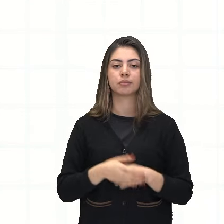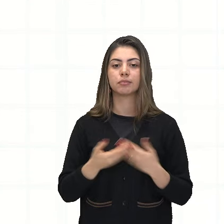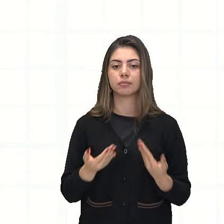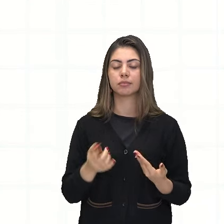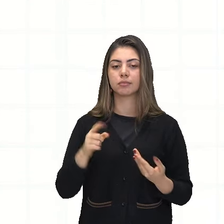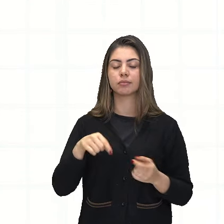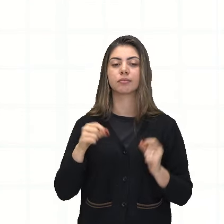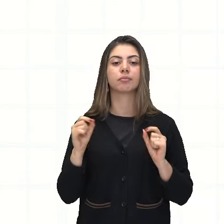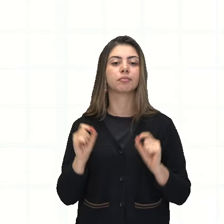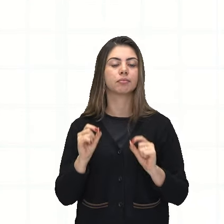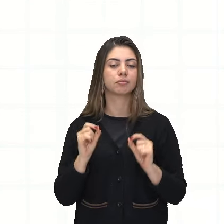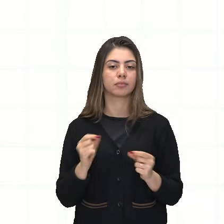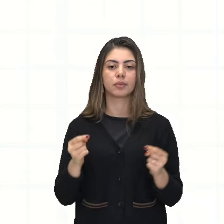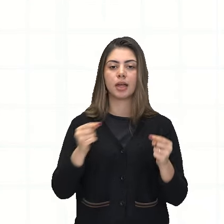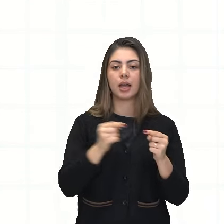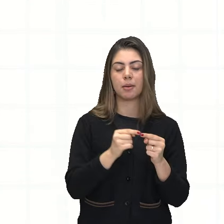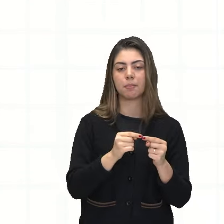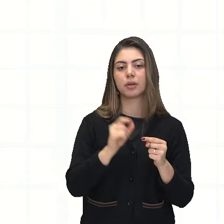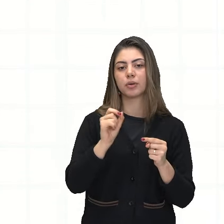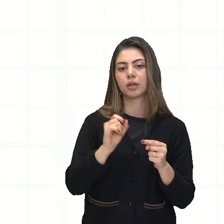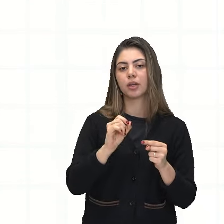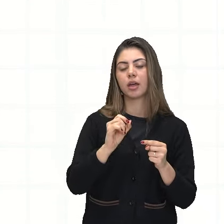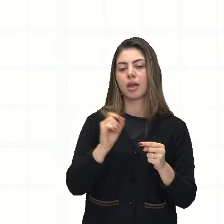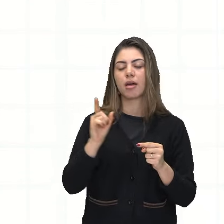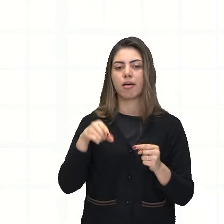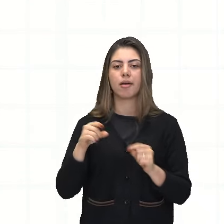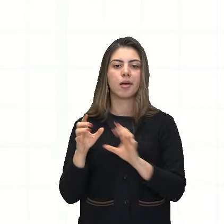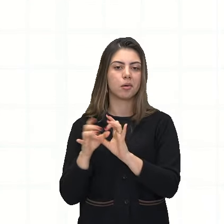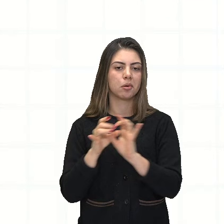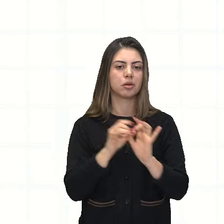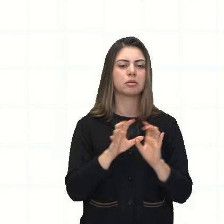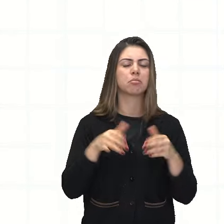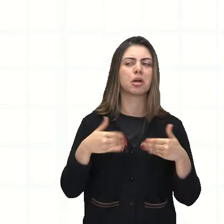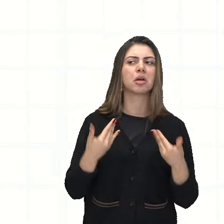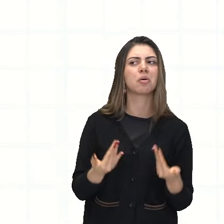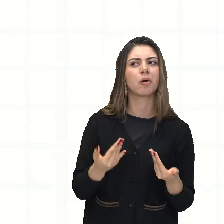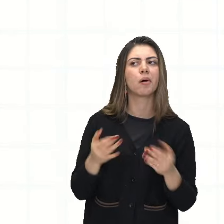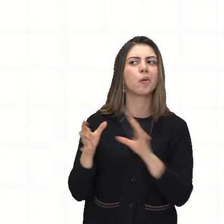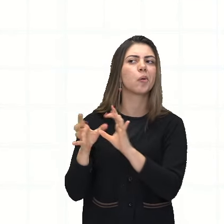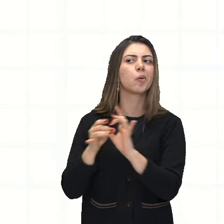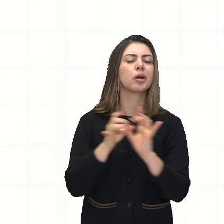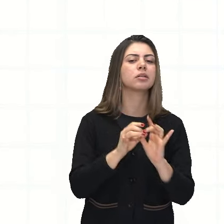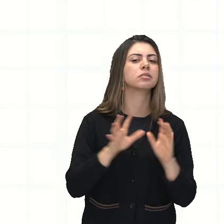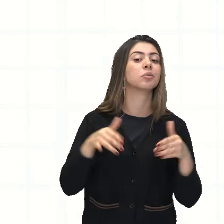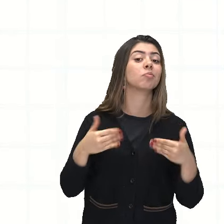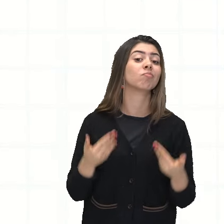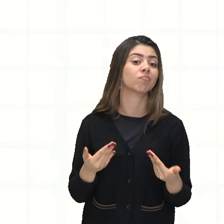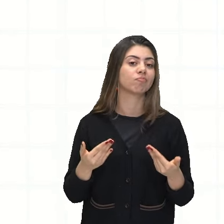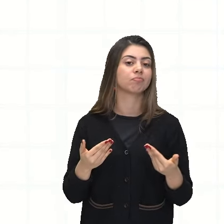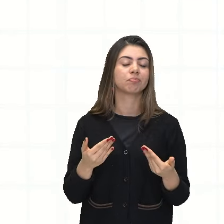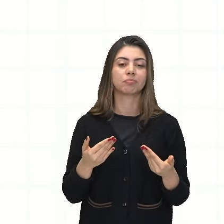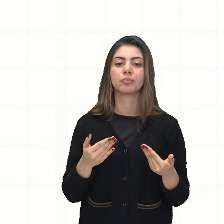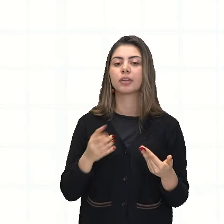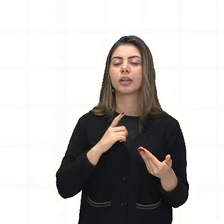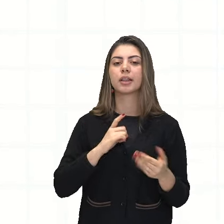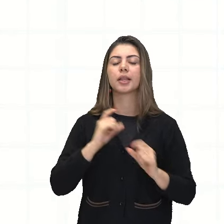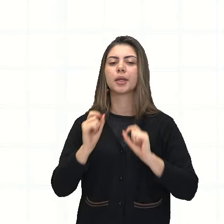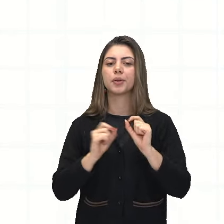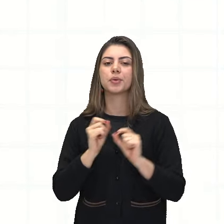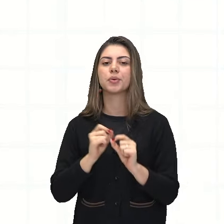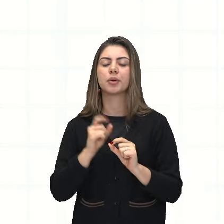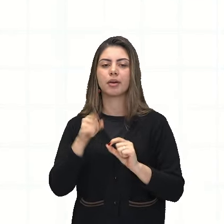um elemento de coesão. Mas qual seria esse elemento de coesão? Já que ele está fazendo